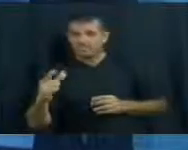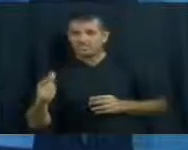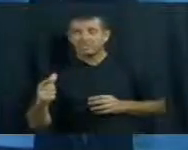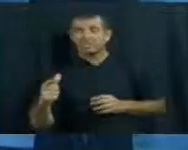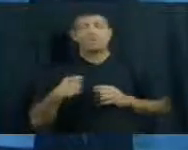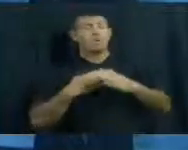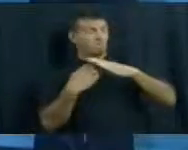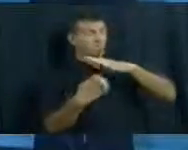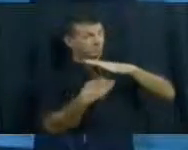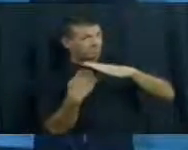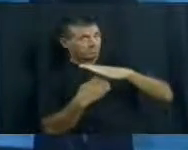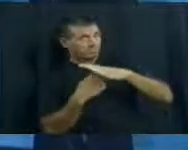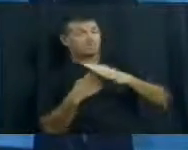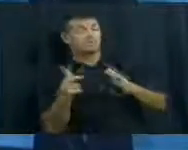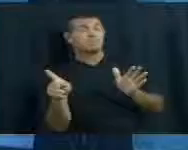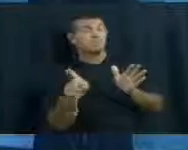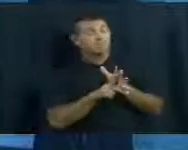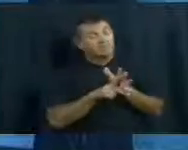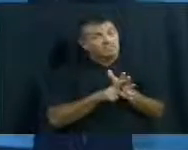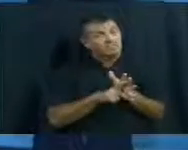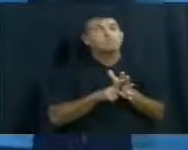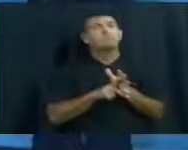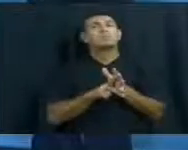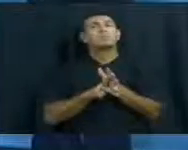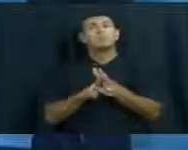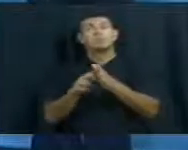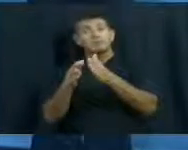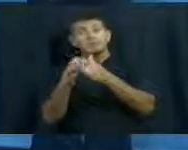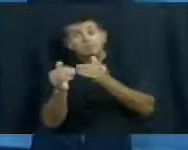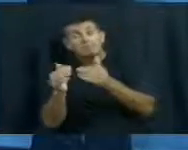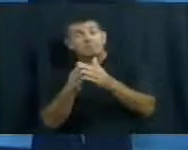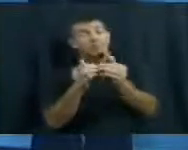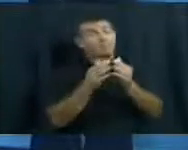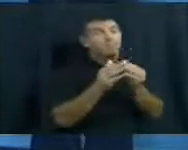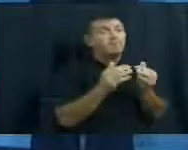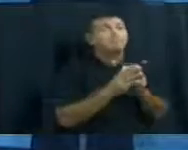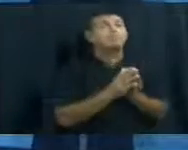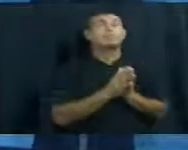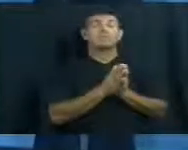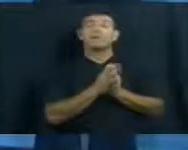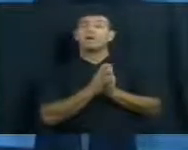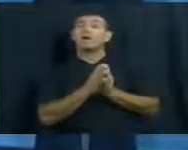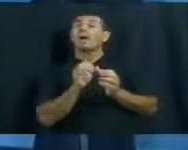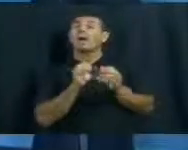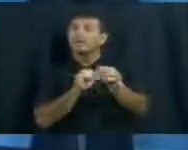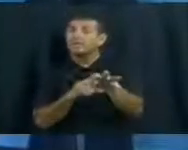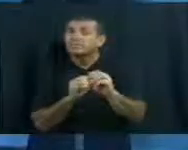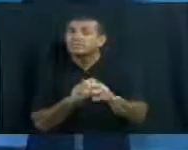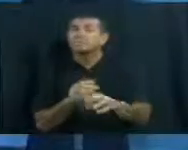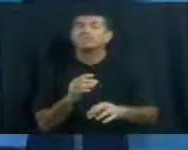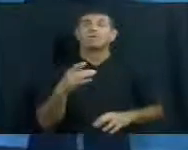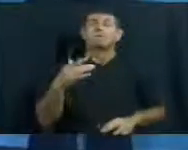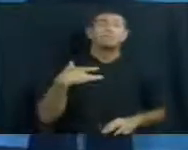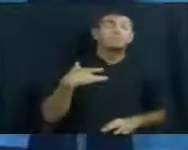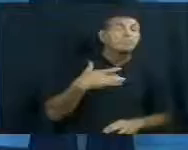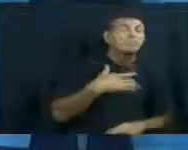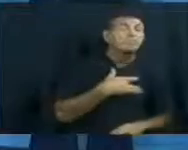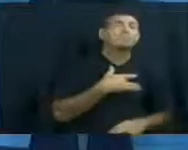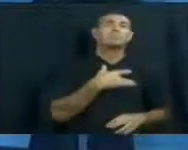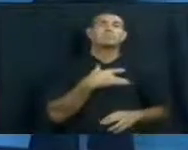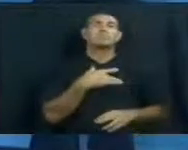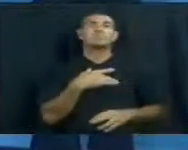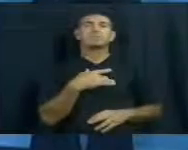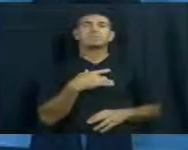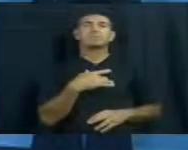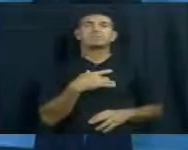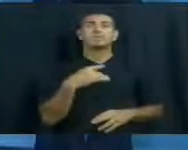e privadas e a gente realmente verifica alguns comentários a respeito da educação, da saúde, por que está fazendo carnaval, enfim.